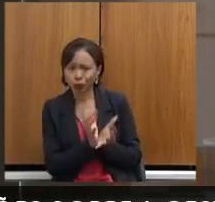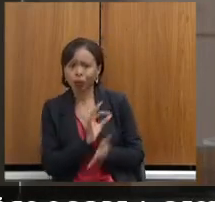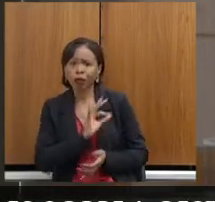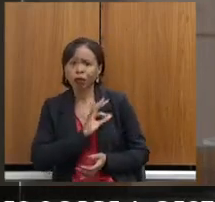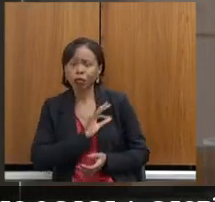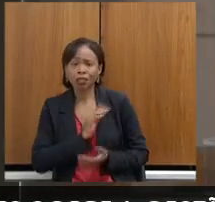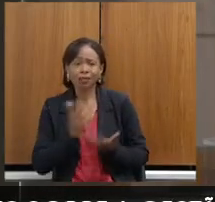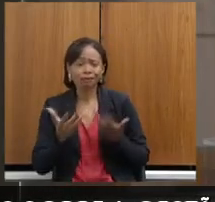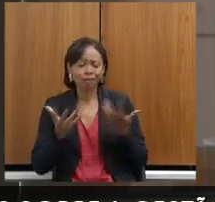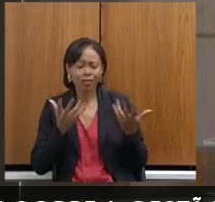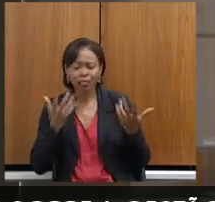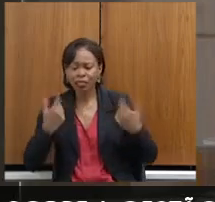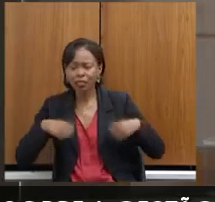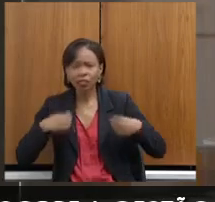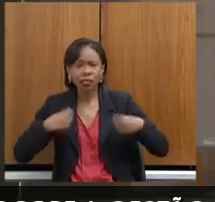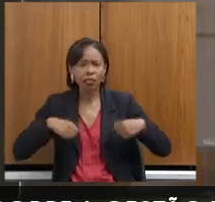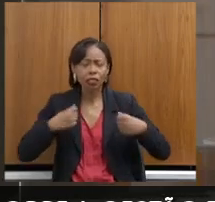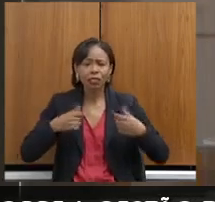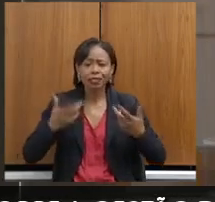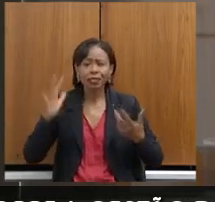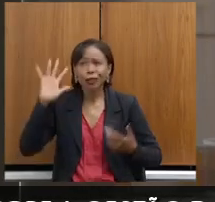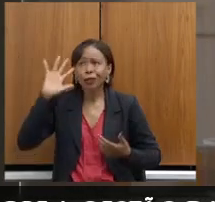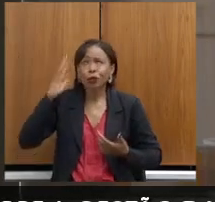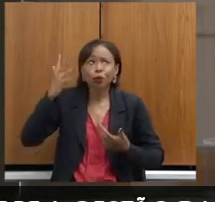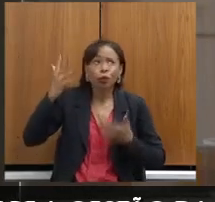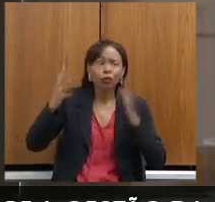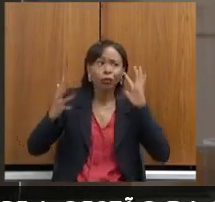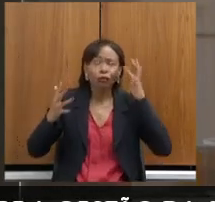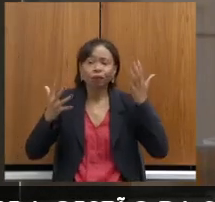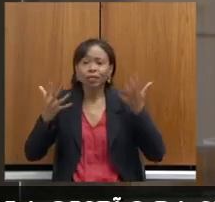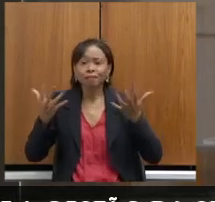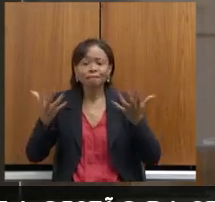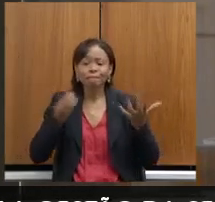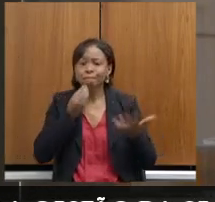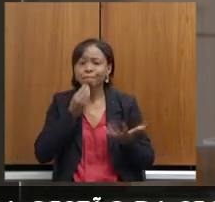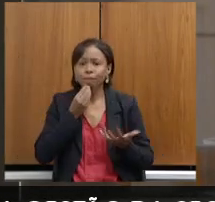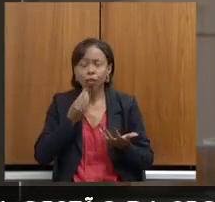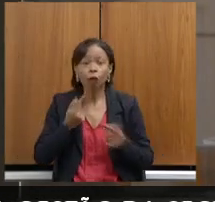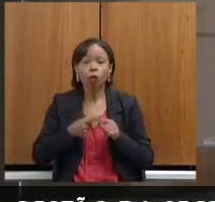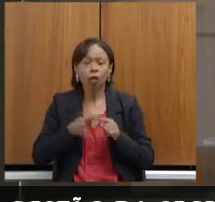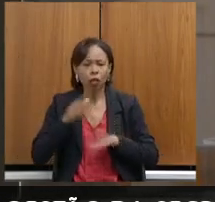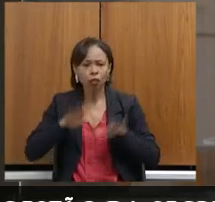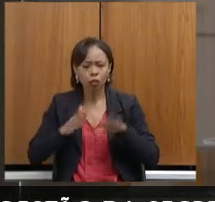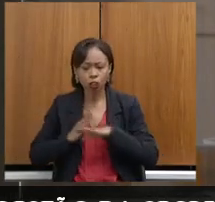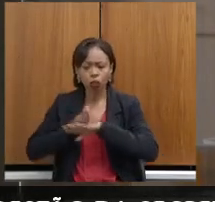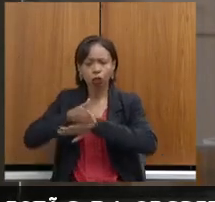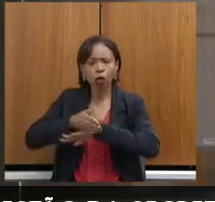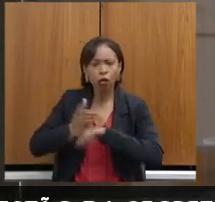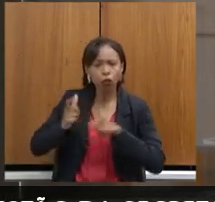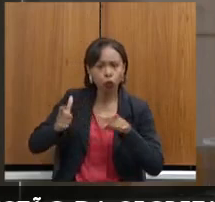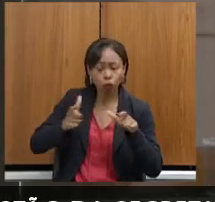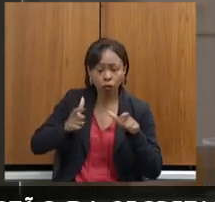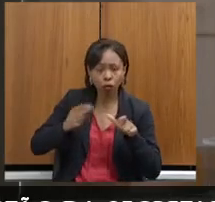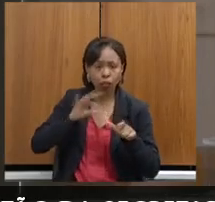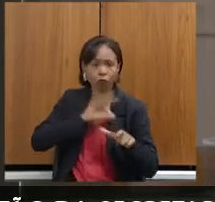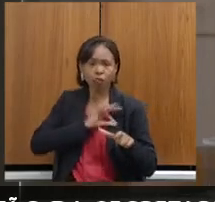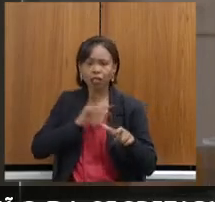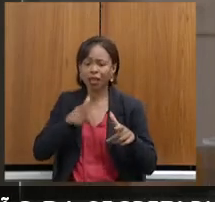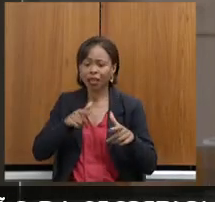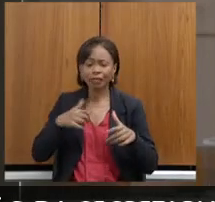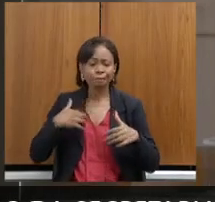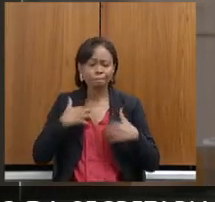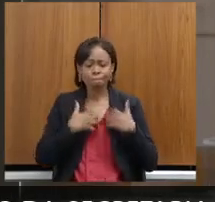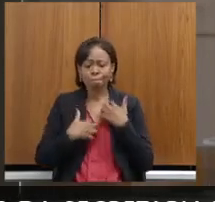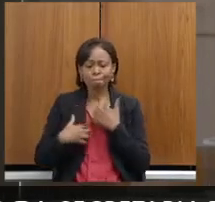aí por enxergar alguma solução né porque muitas vezes a gente chega nas unidades e e a gente ouvia muita palavra de